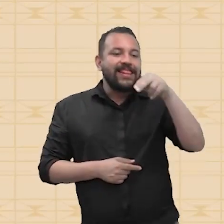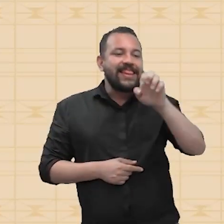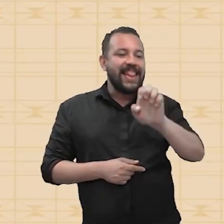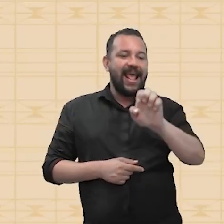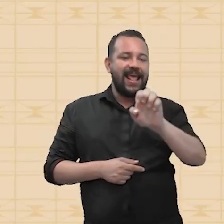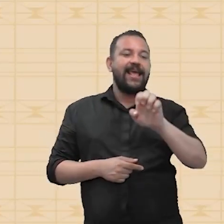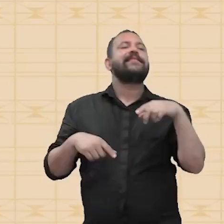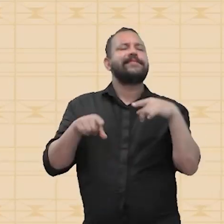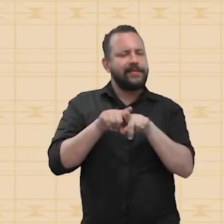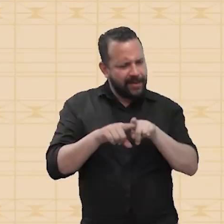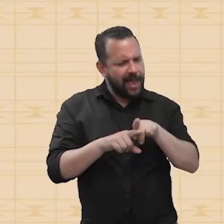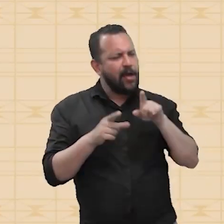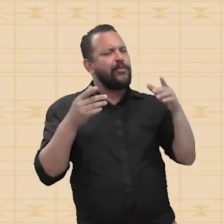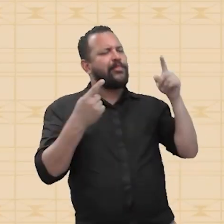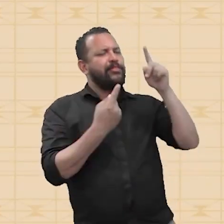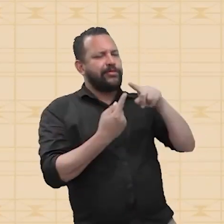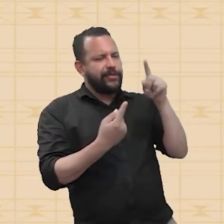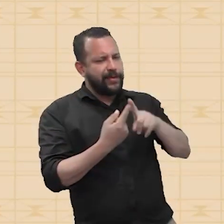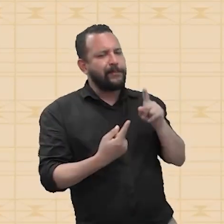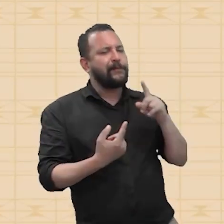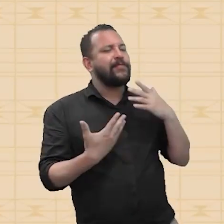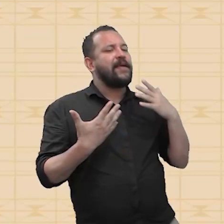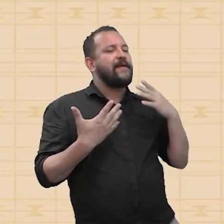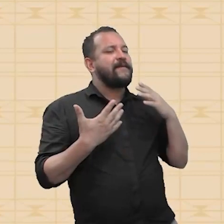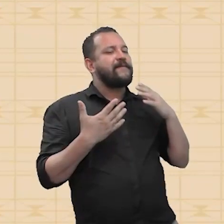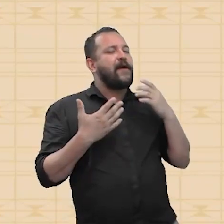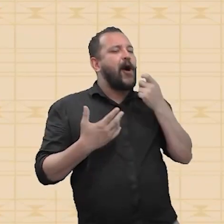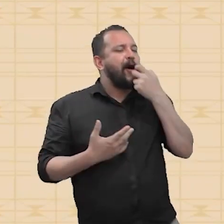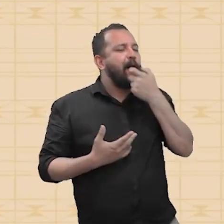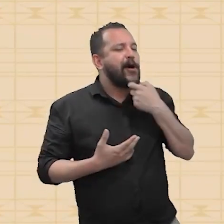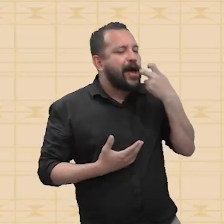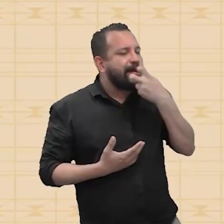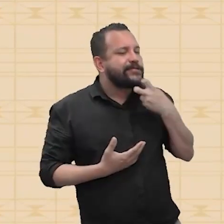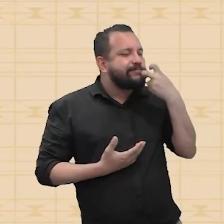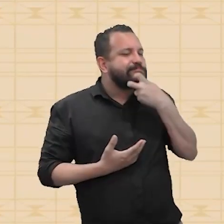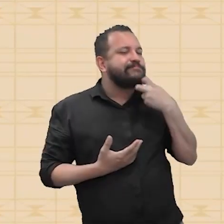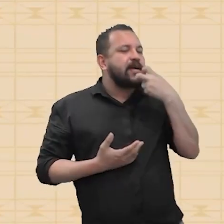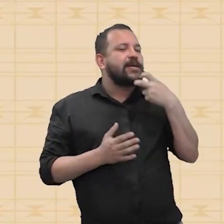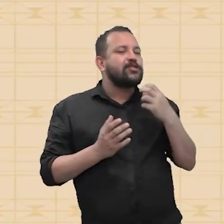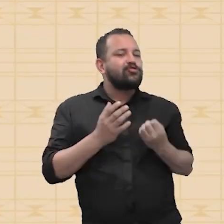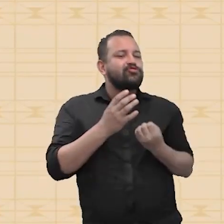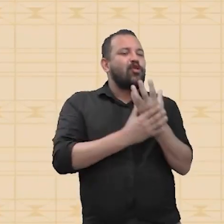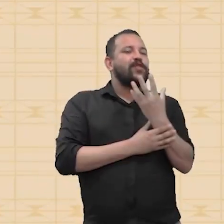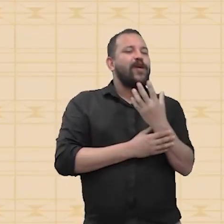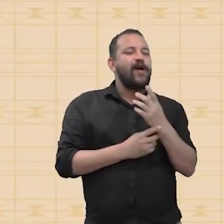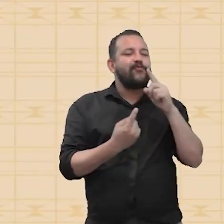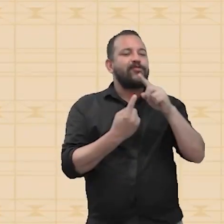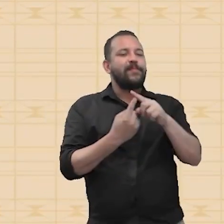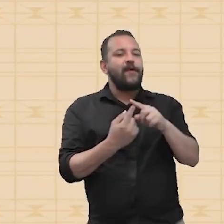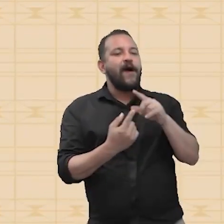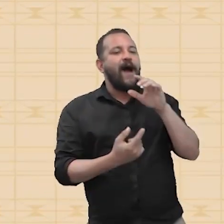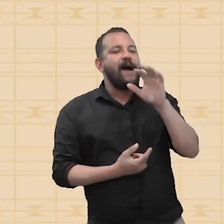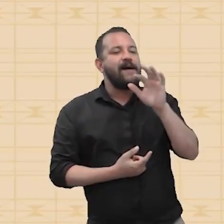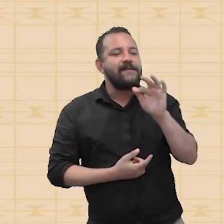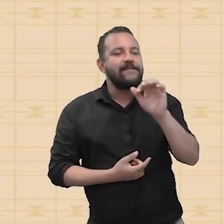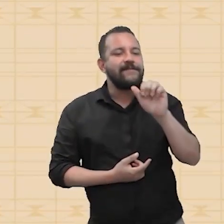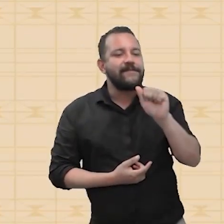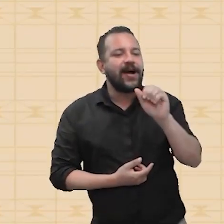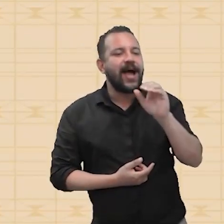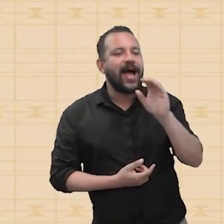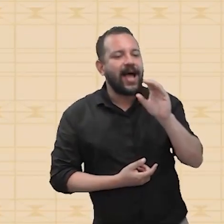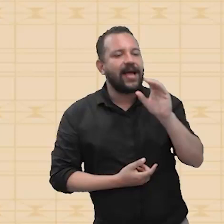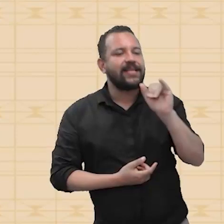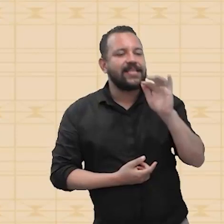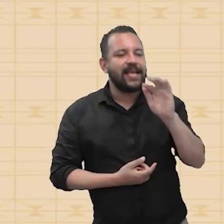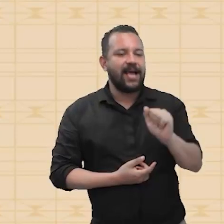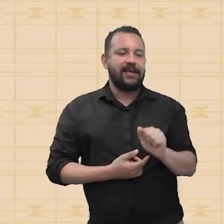Então, isso são marcas da oralidade, que é quando aparece a função fática. Tá? Quando eu digo entenderam,